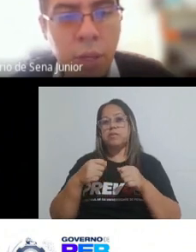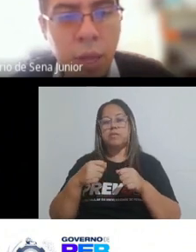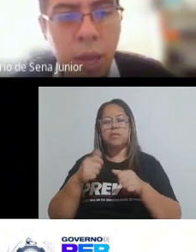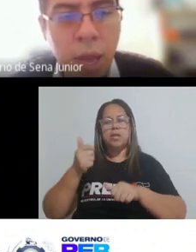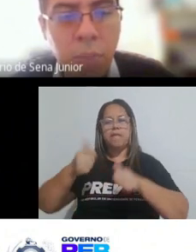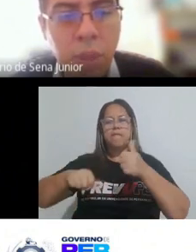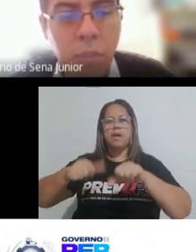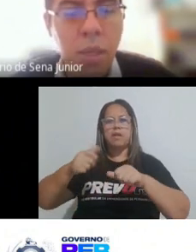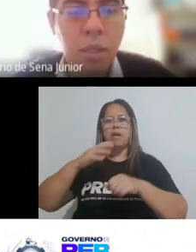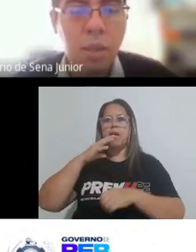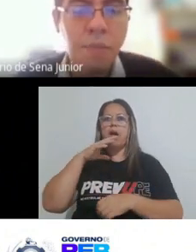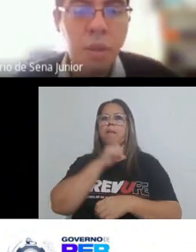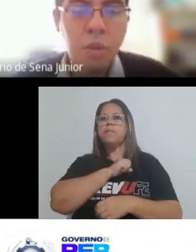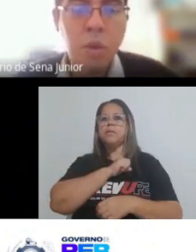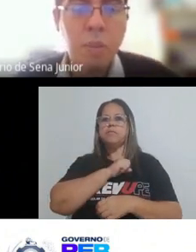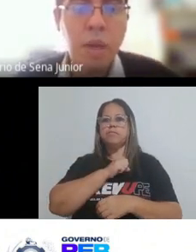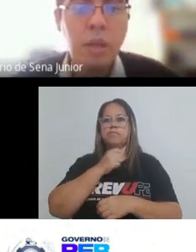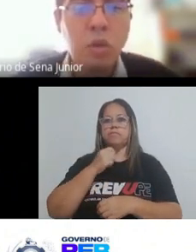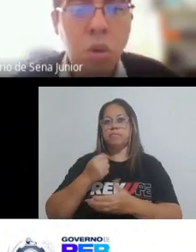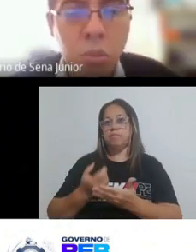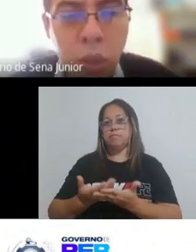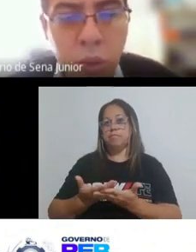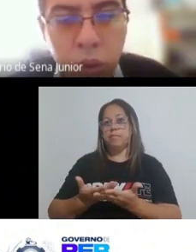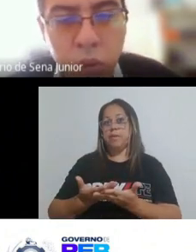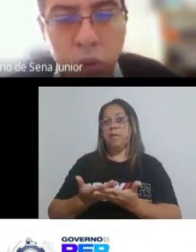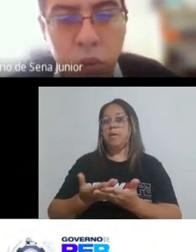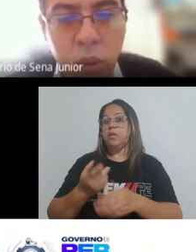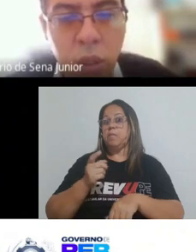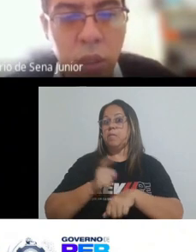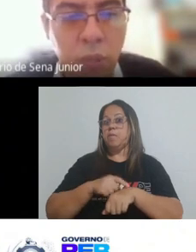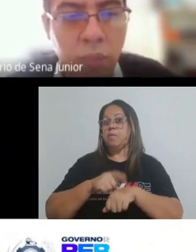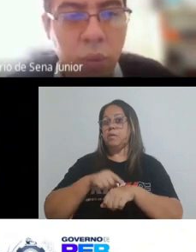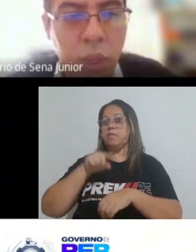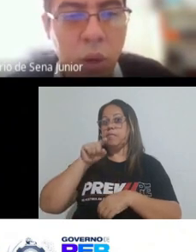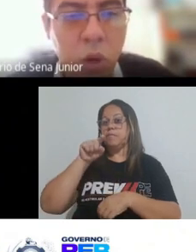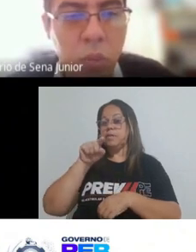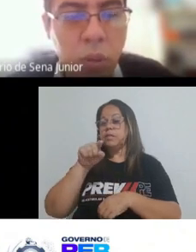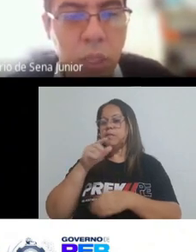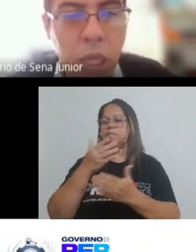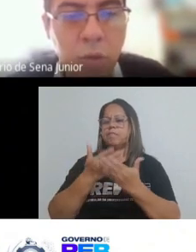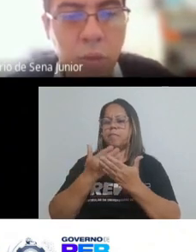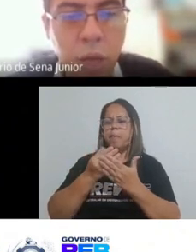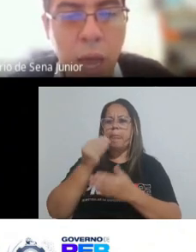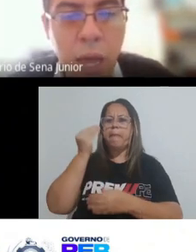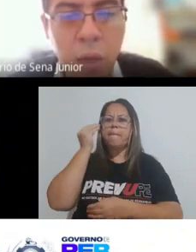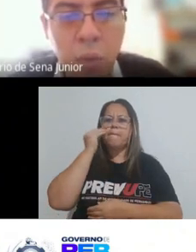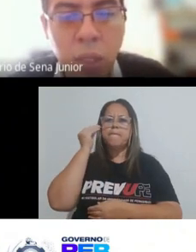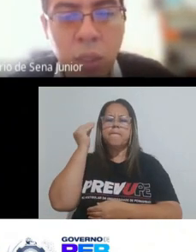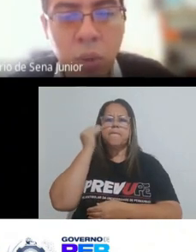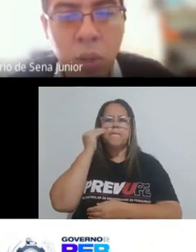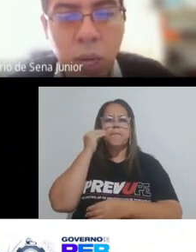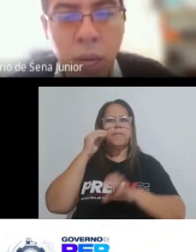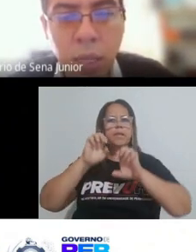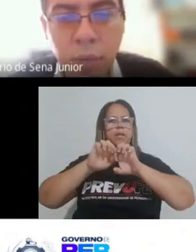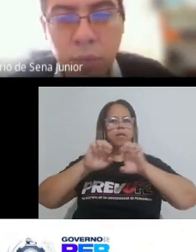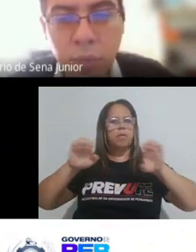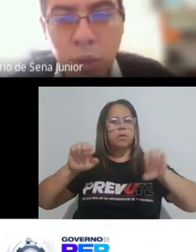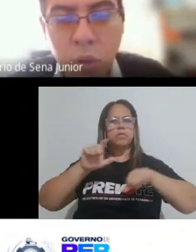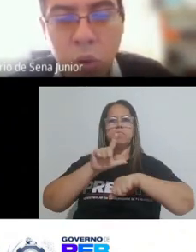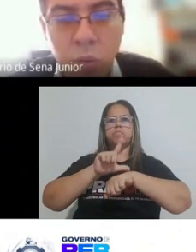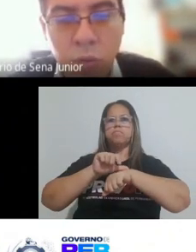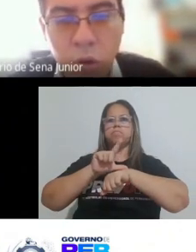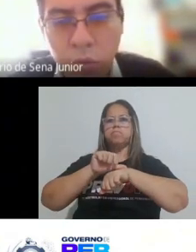avaliar rapidamente. Então, a partir do momento que o estudante observa a equação horária,